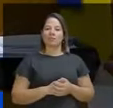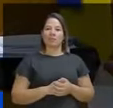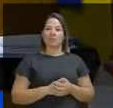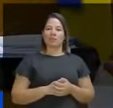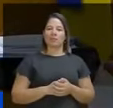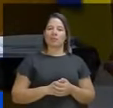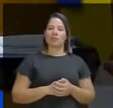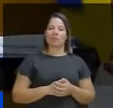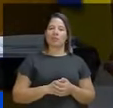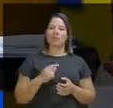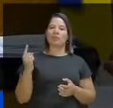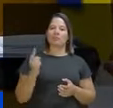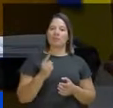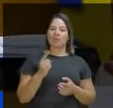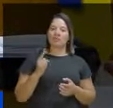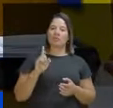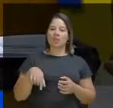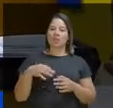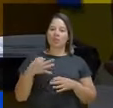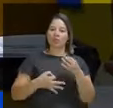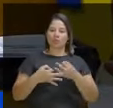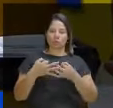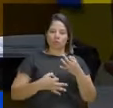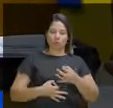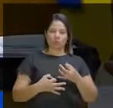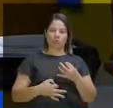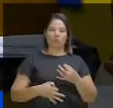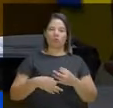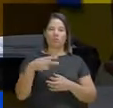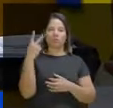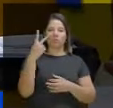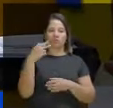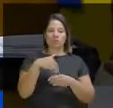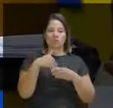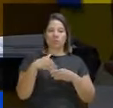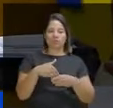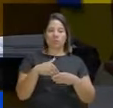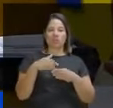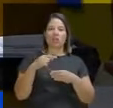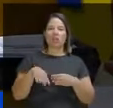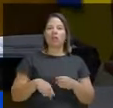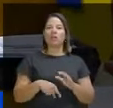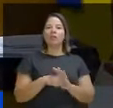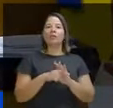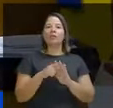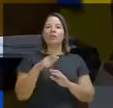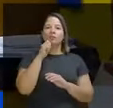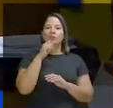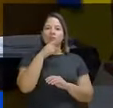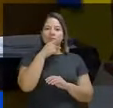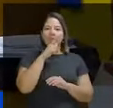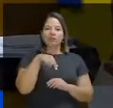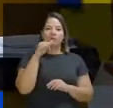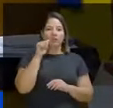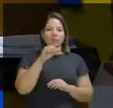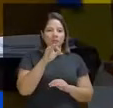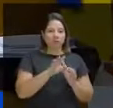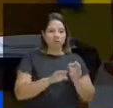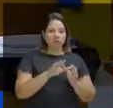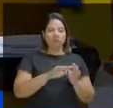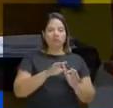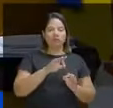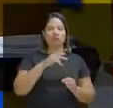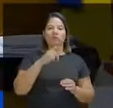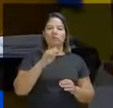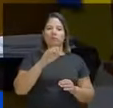autoridade coatora, o juiz da 2ª Zona Eleitoral do Amapá. Relatora é a juíza Paola Santos e